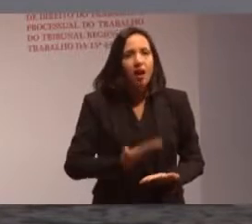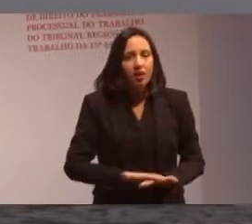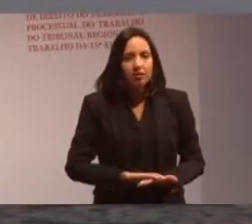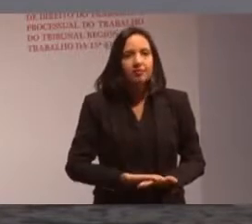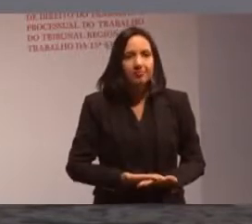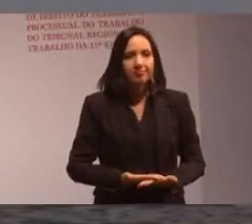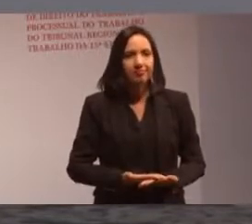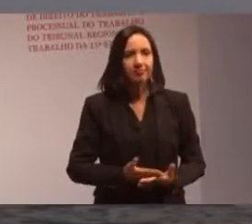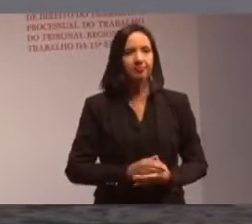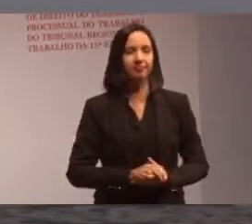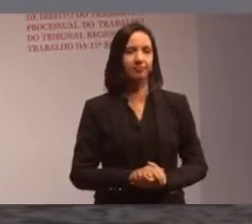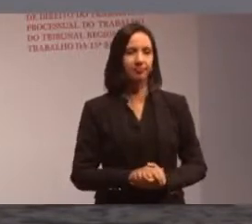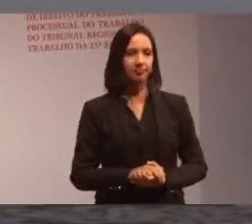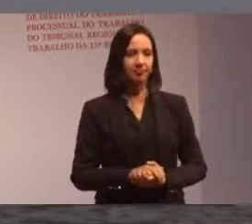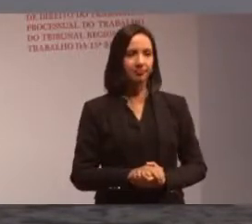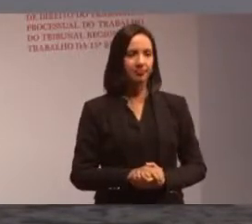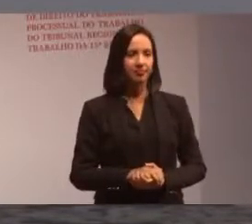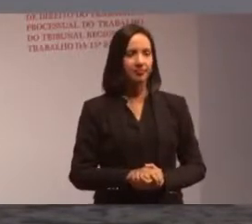estarrecida.